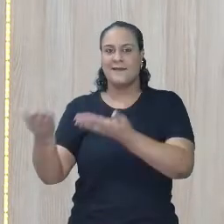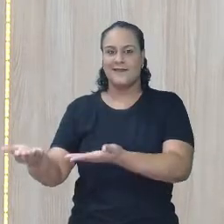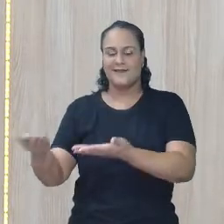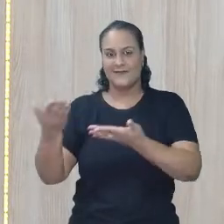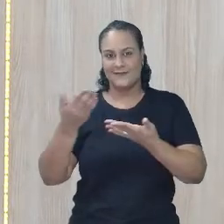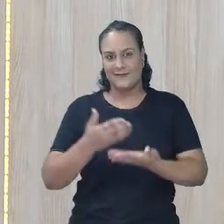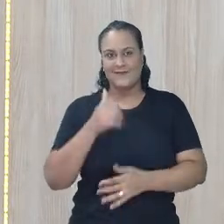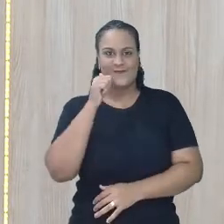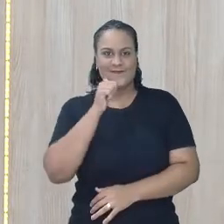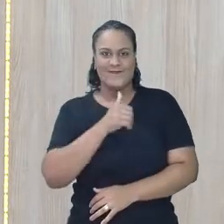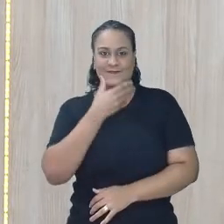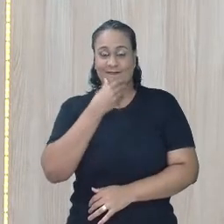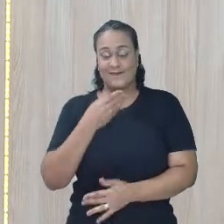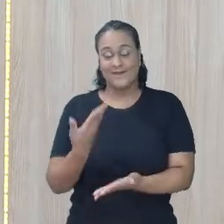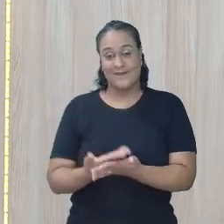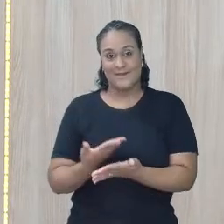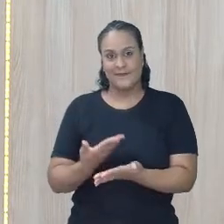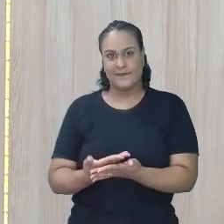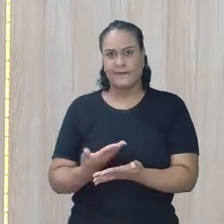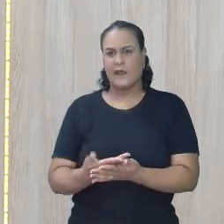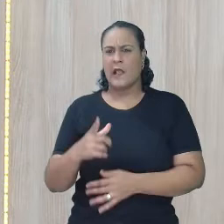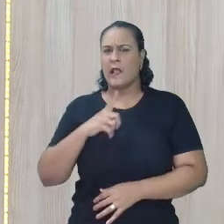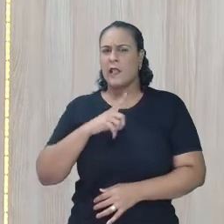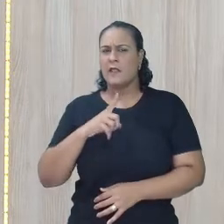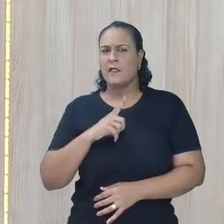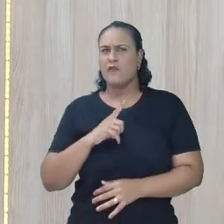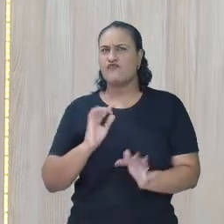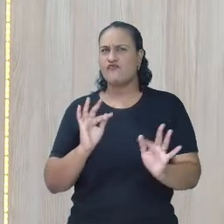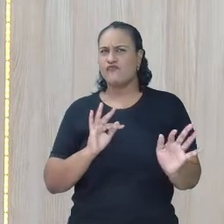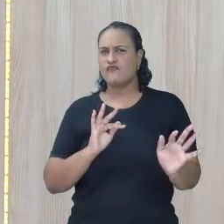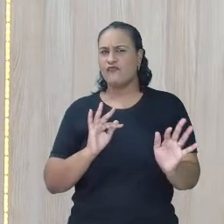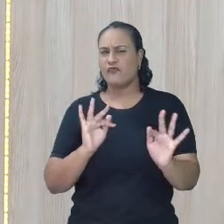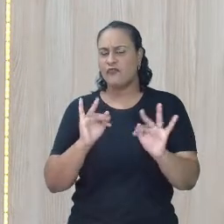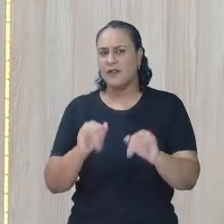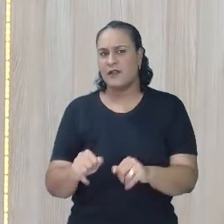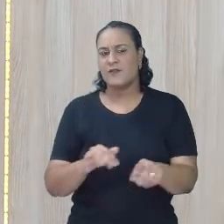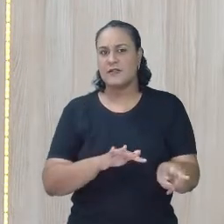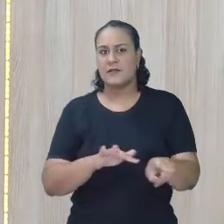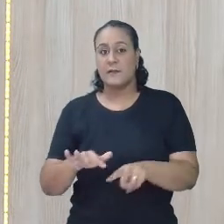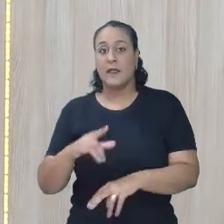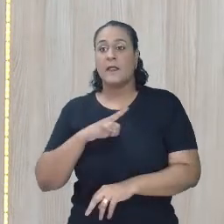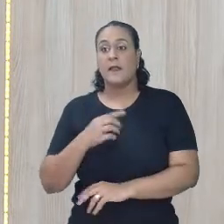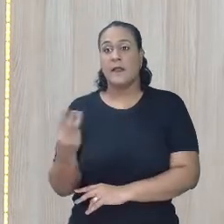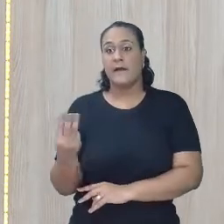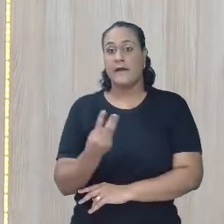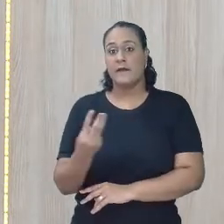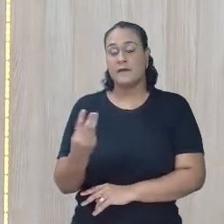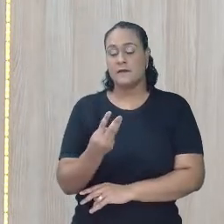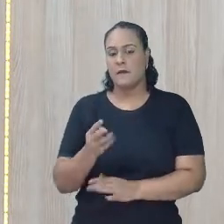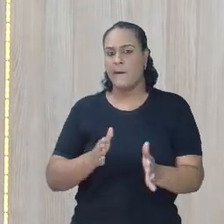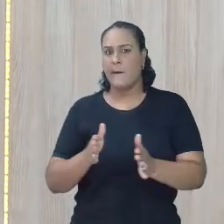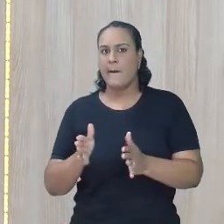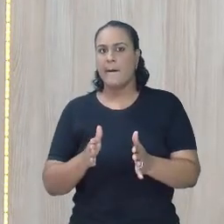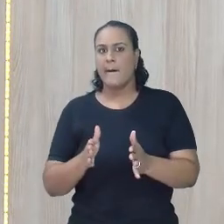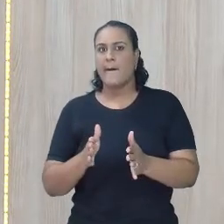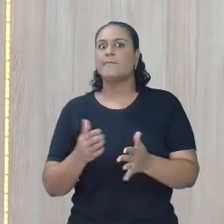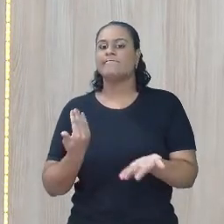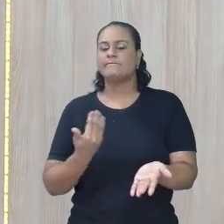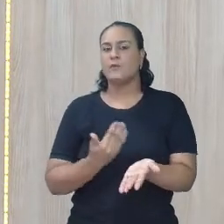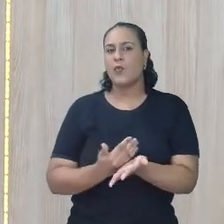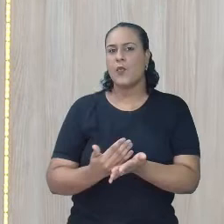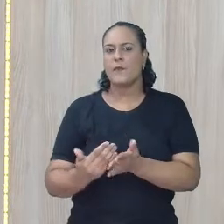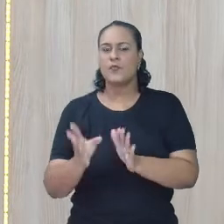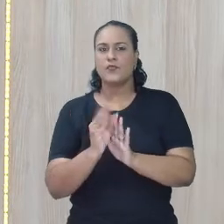à nossa aula, que tem aqui o finalzinho da semana, né? Pegando a terceira parte aí, dessa exploração que a gente começou